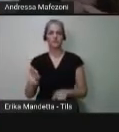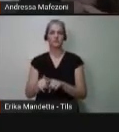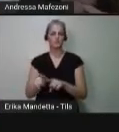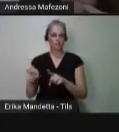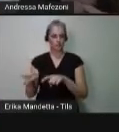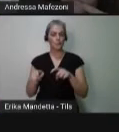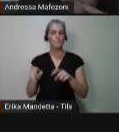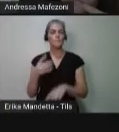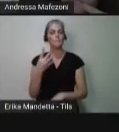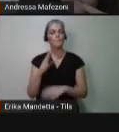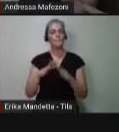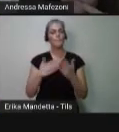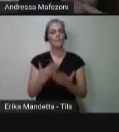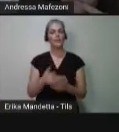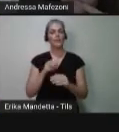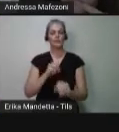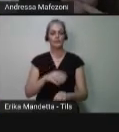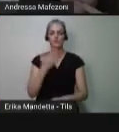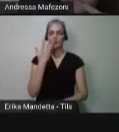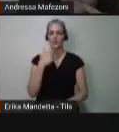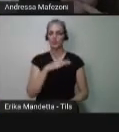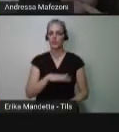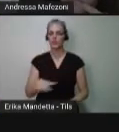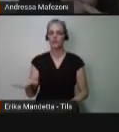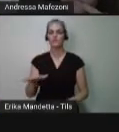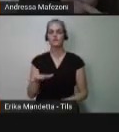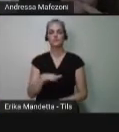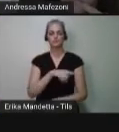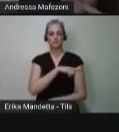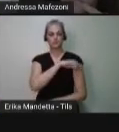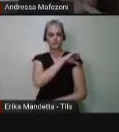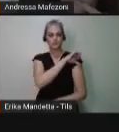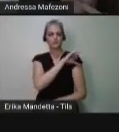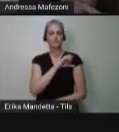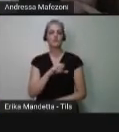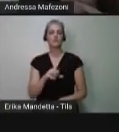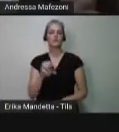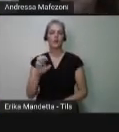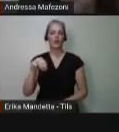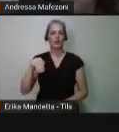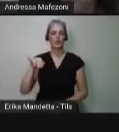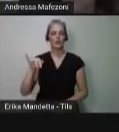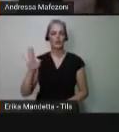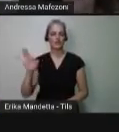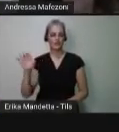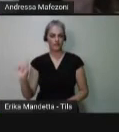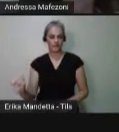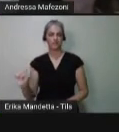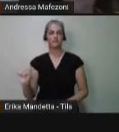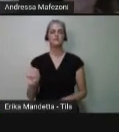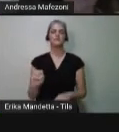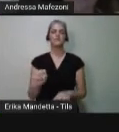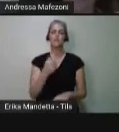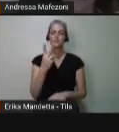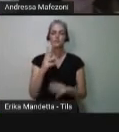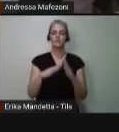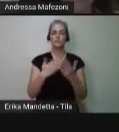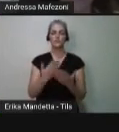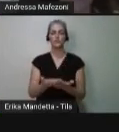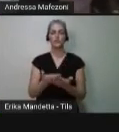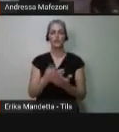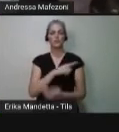4 escolas da educação infantil do ensino fundamental, as EMEIFs, e 2 escolas de